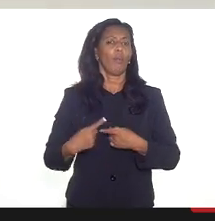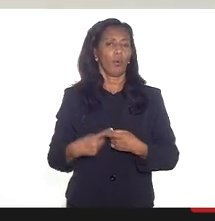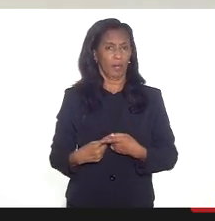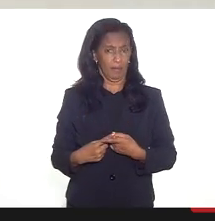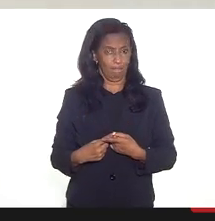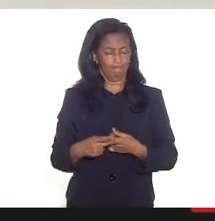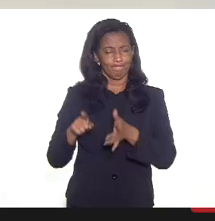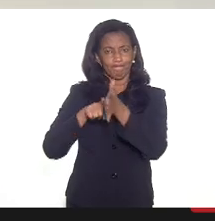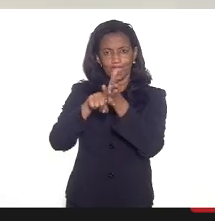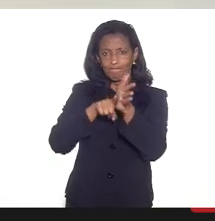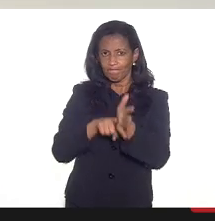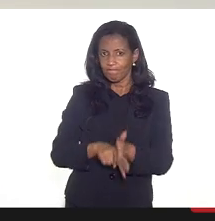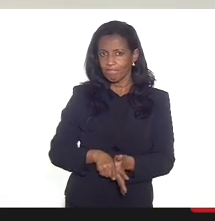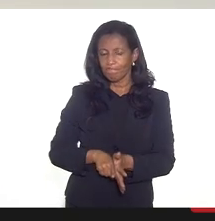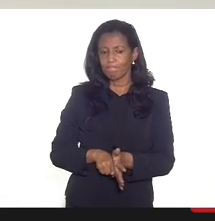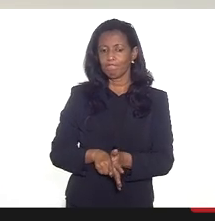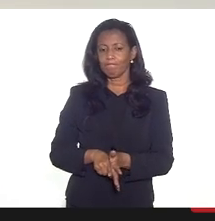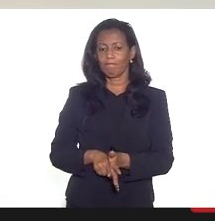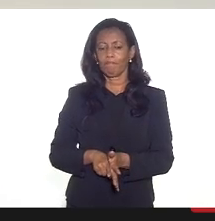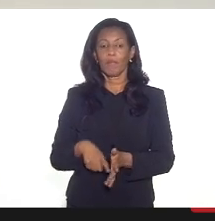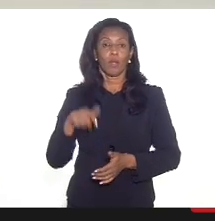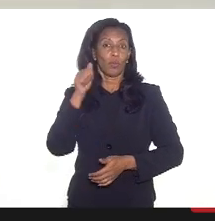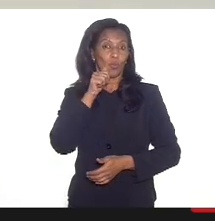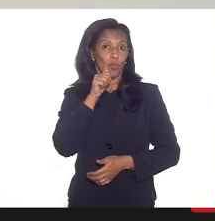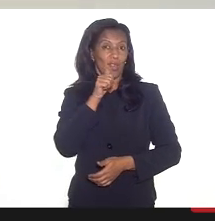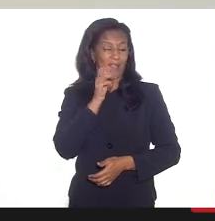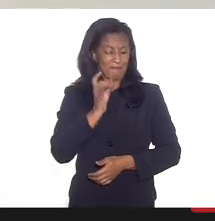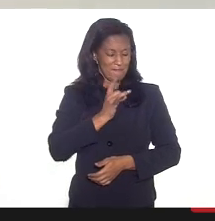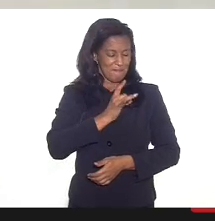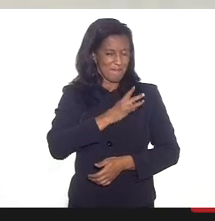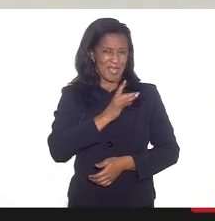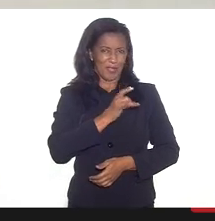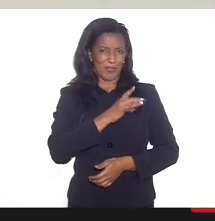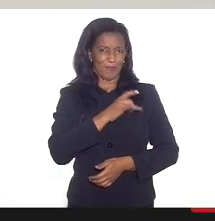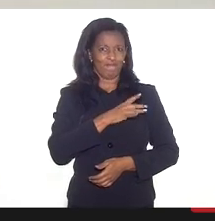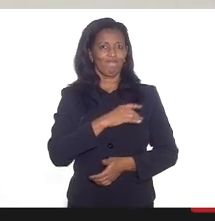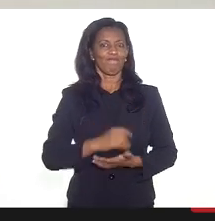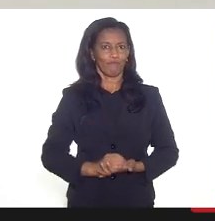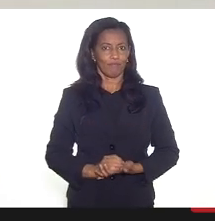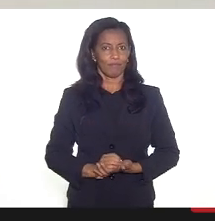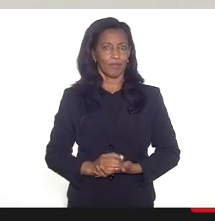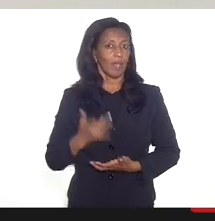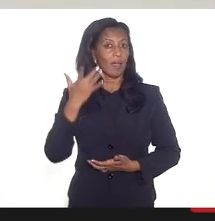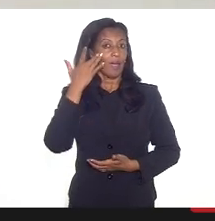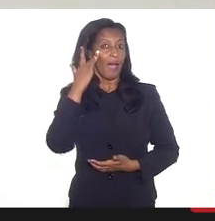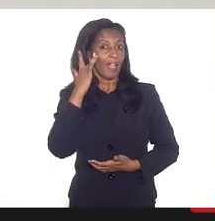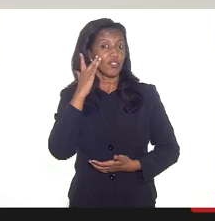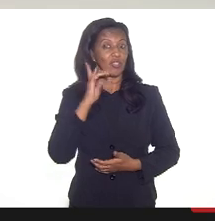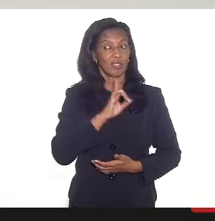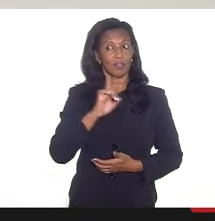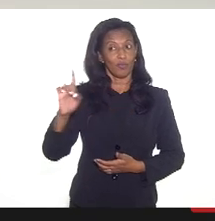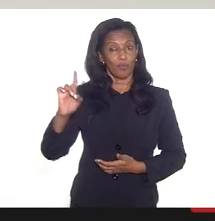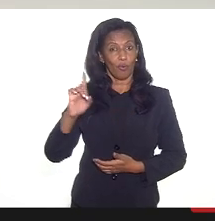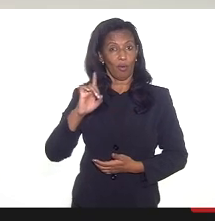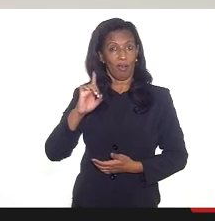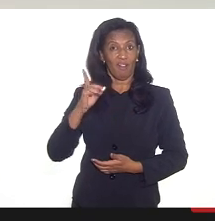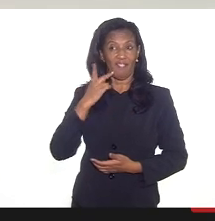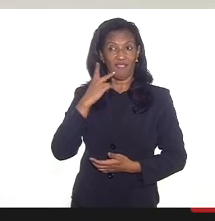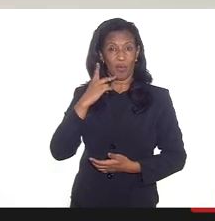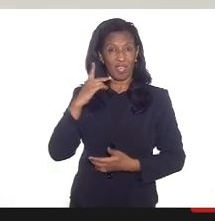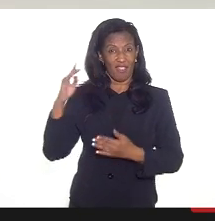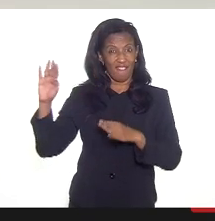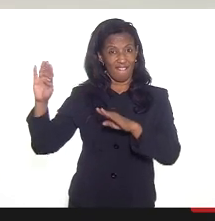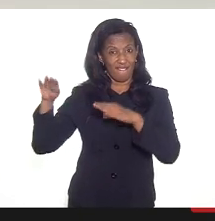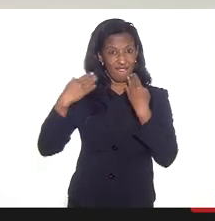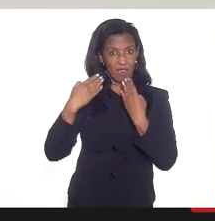Diversas pesquisas apontam que é o medo. Mulheres têm medo de denunciar os agressores porque acham que, se denunciarem, eles vão se vingar